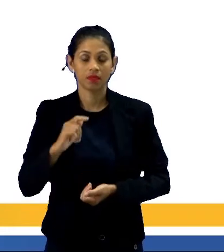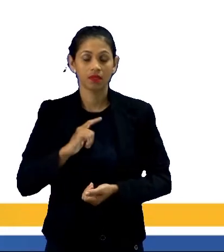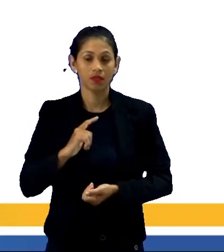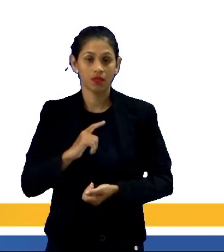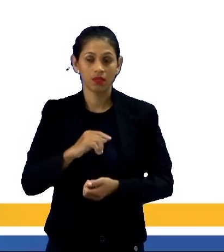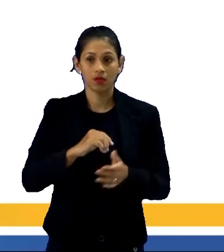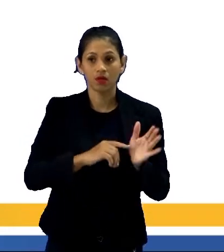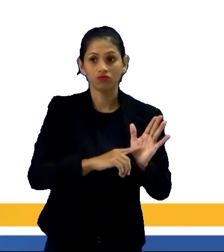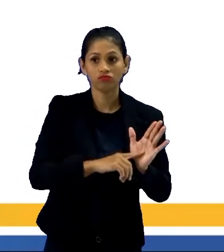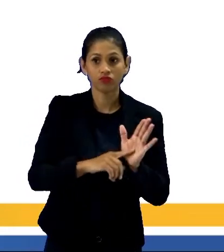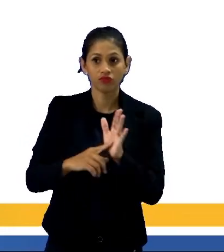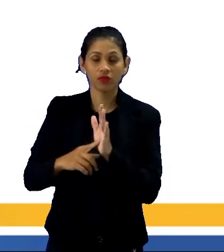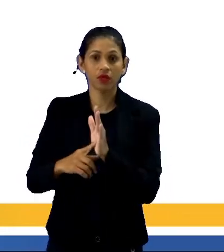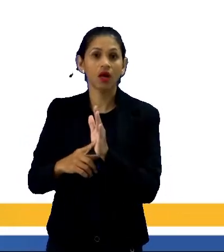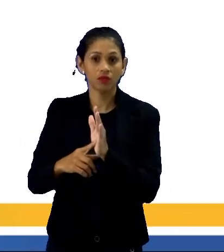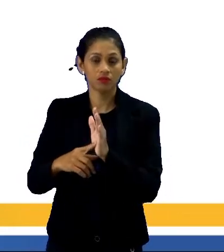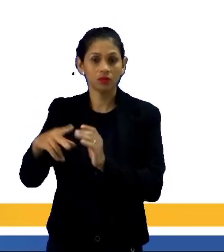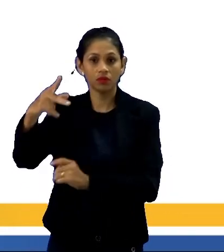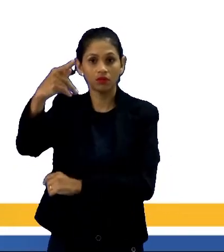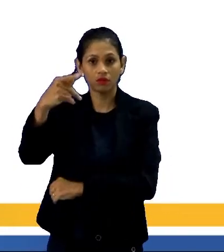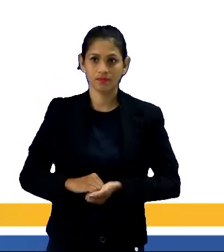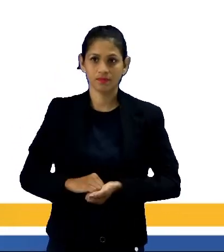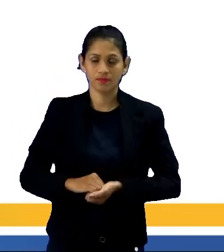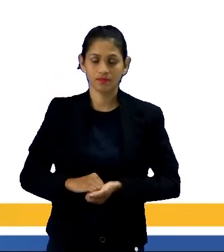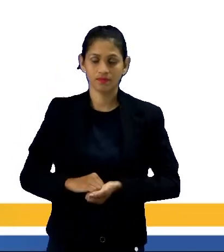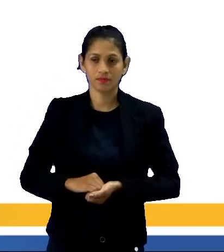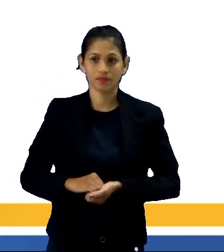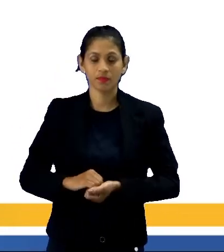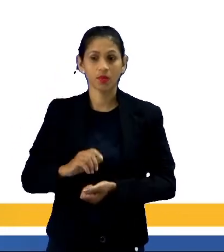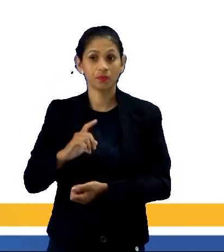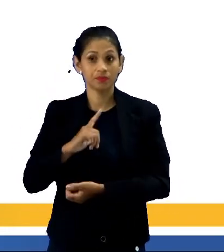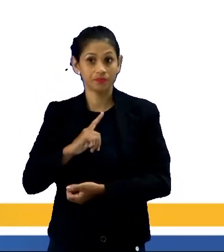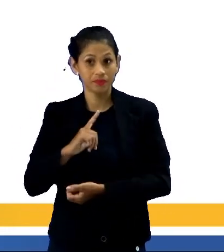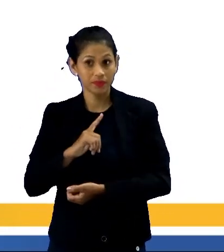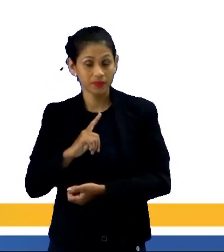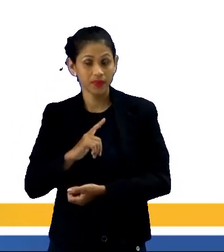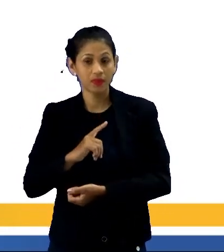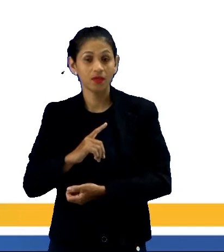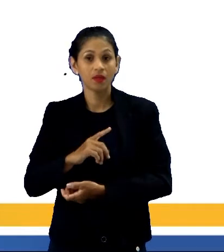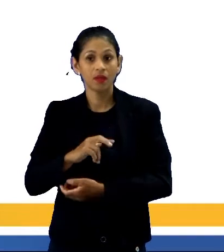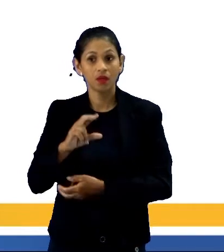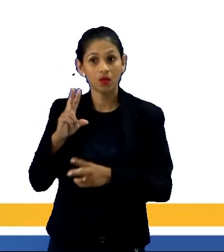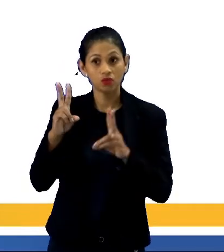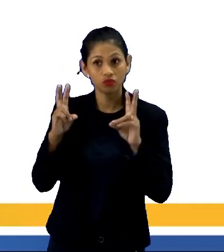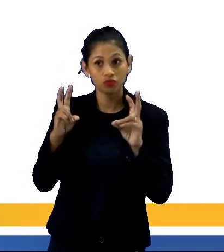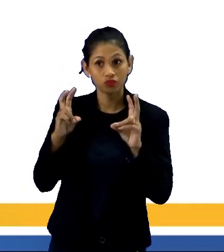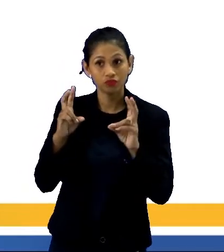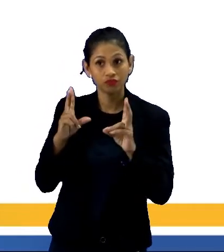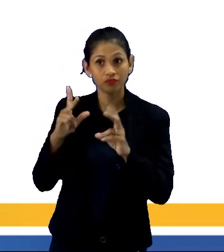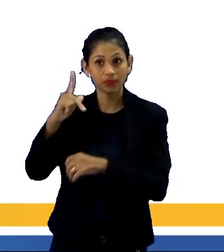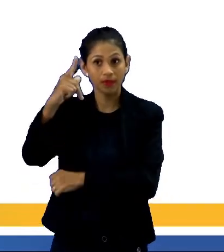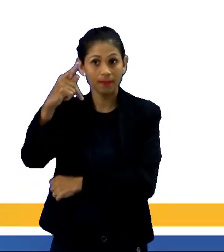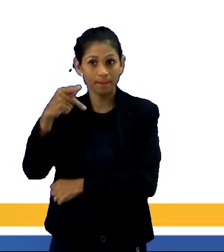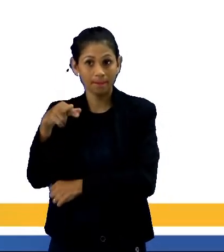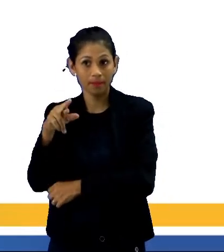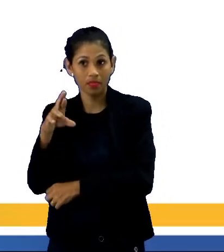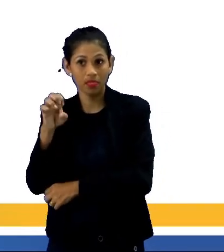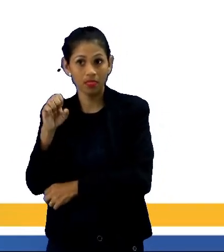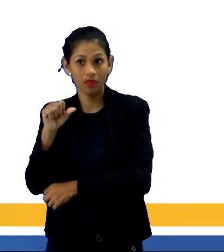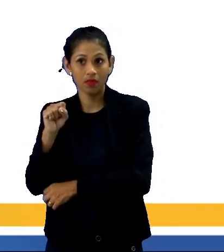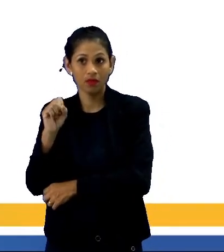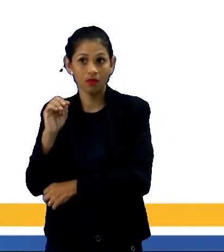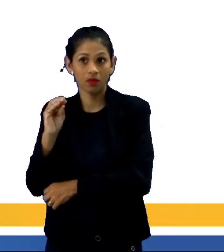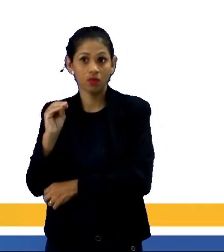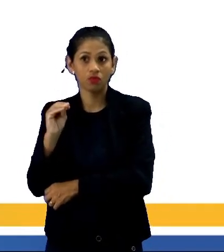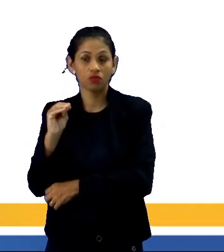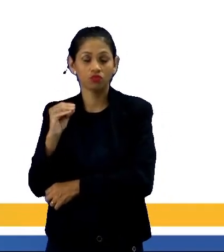divulgado um presunto, né, da marca Aurora. Olha só, gente, onde está escrito presunto saboroso é Aurora, chamamos